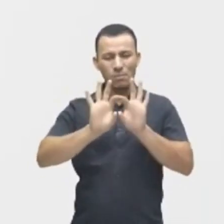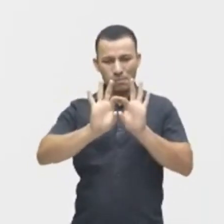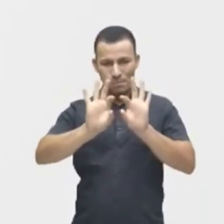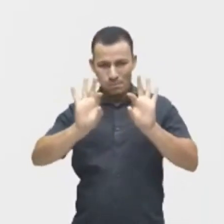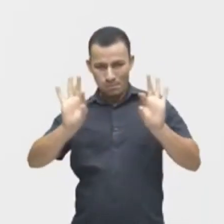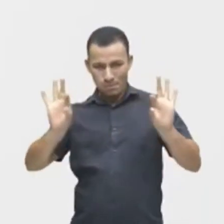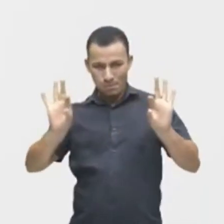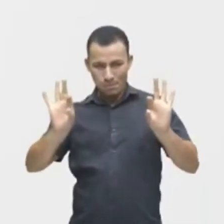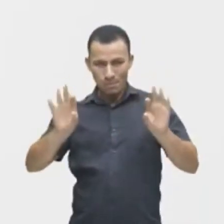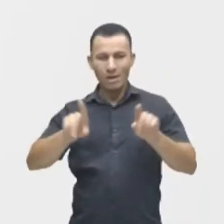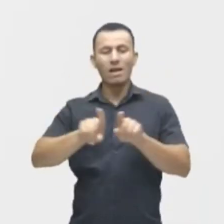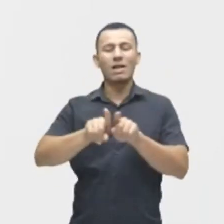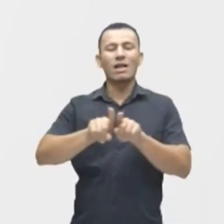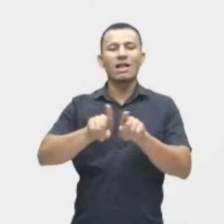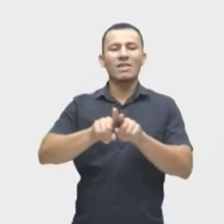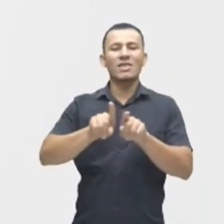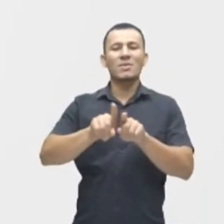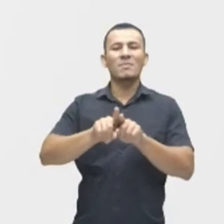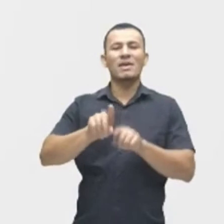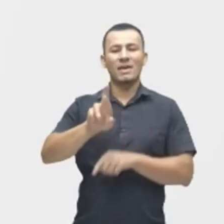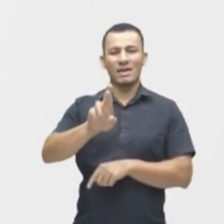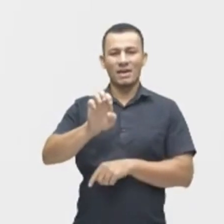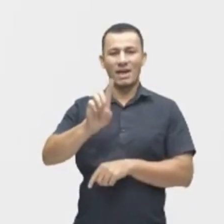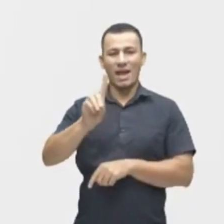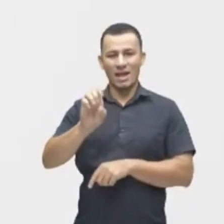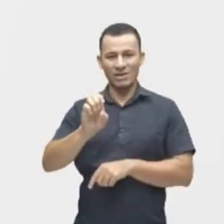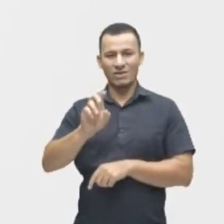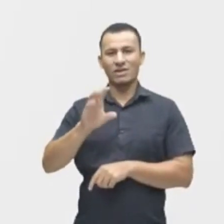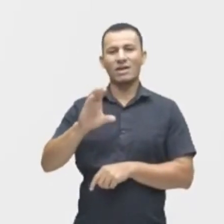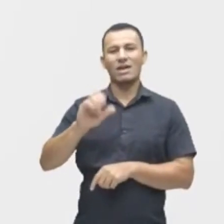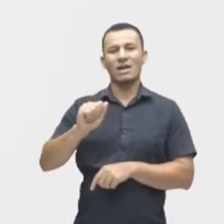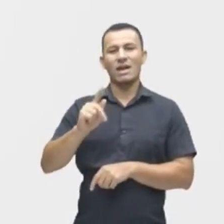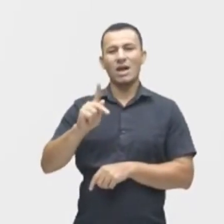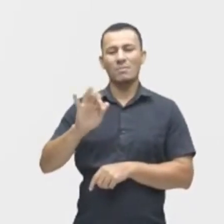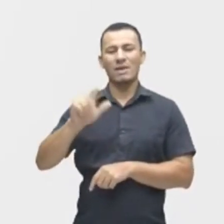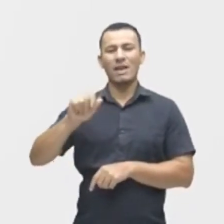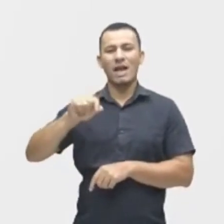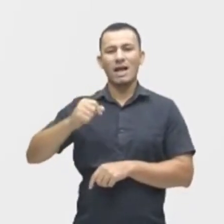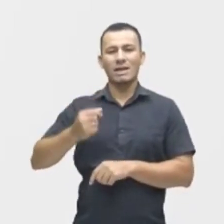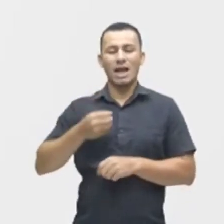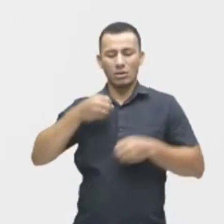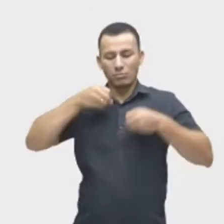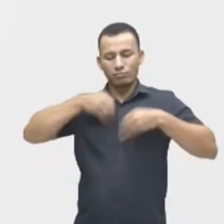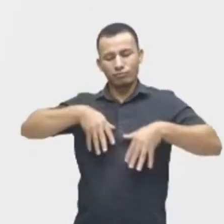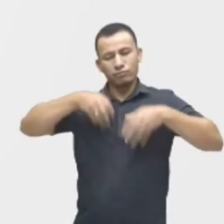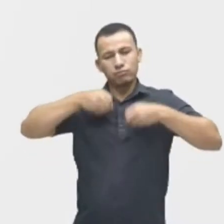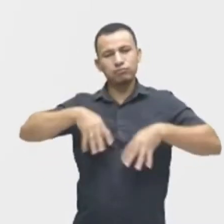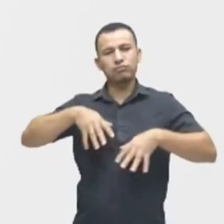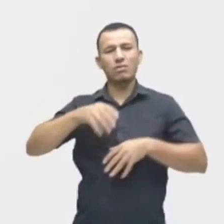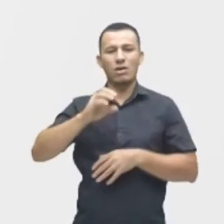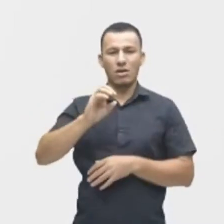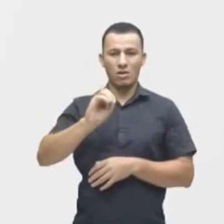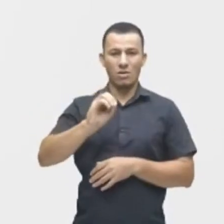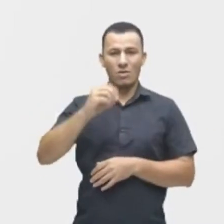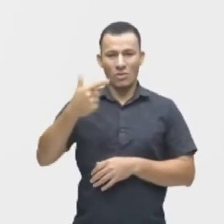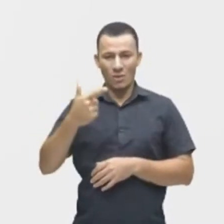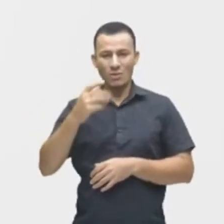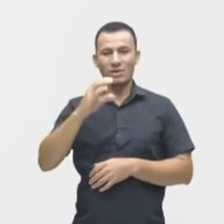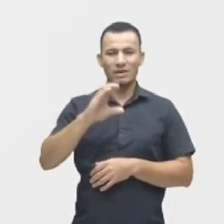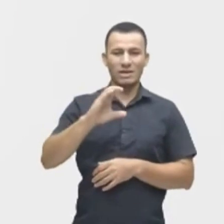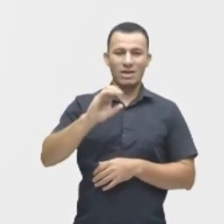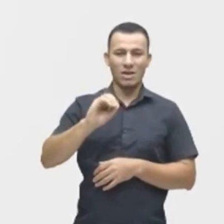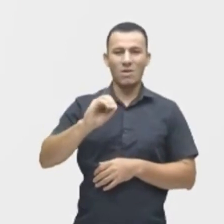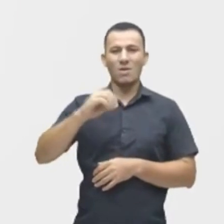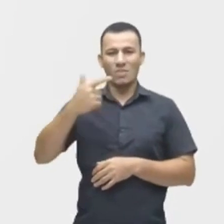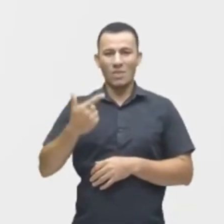capilar, que faz a capilaridade para distribuir oxigênio para as células e, ao mesmo tempo, trazer de volta para